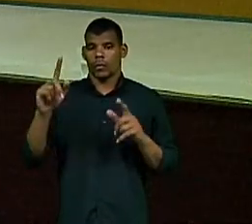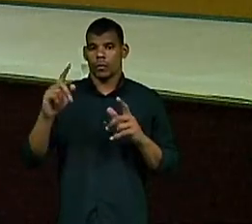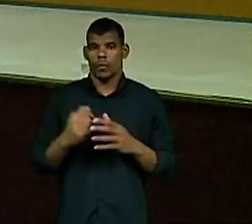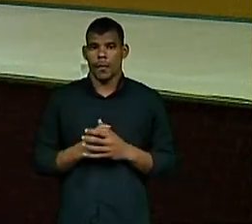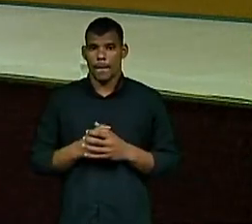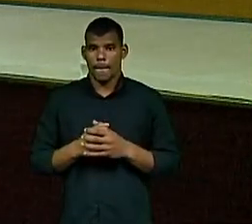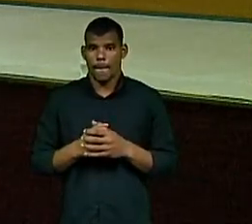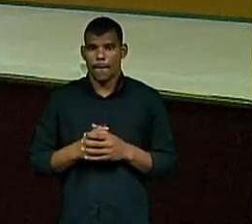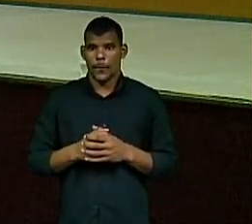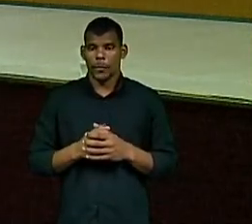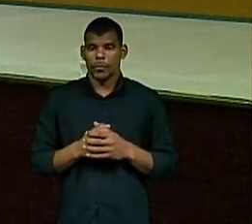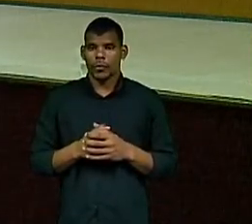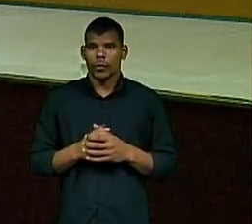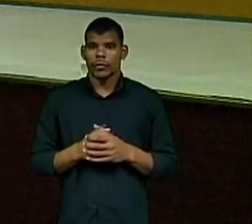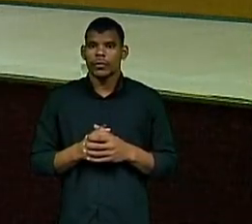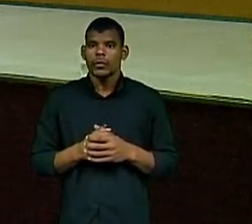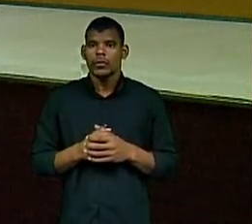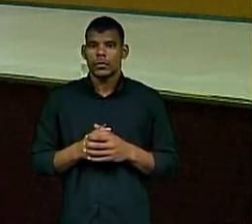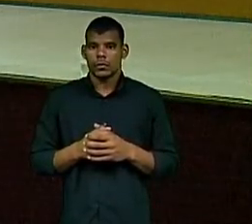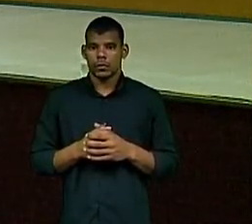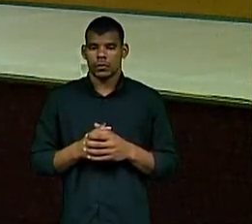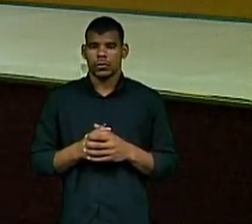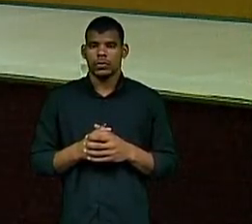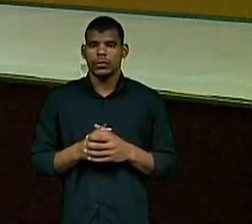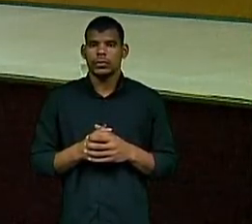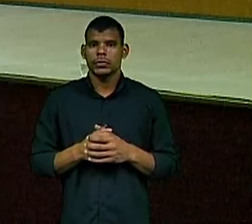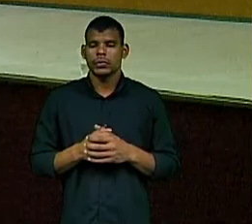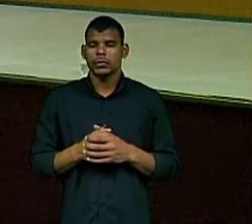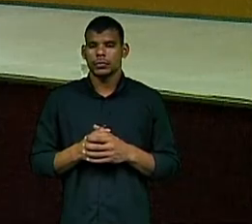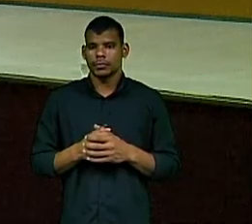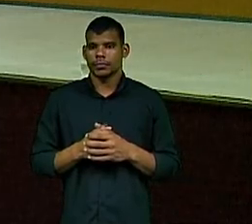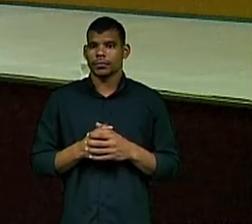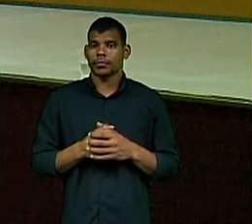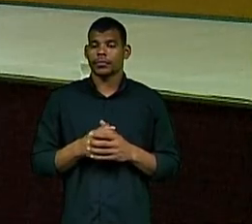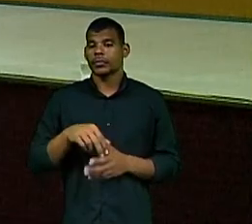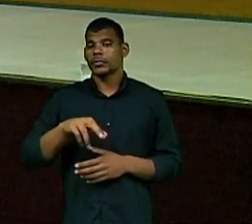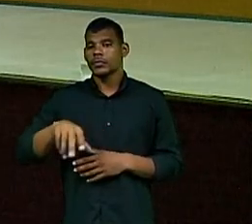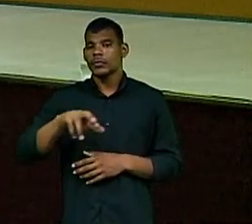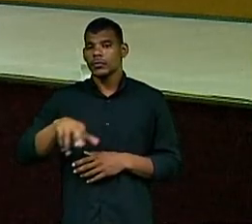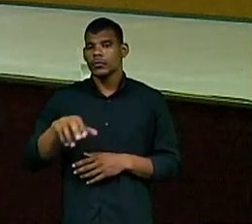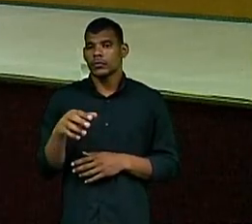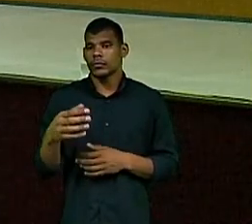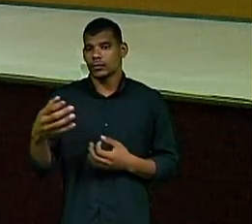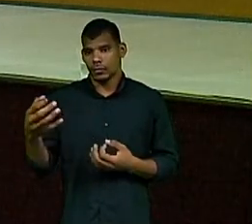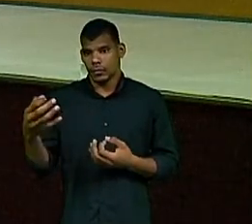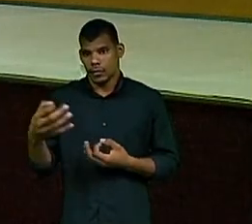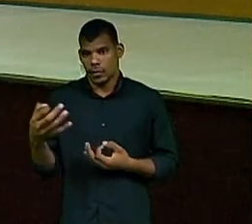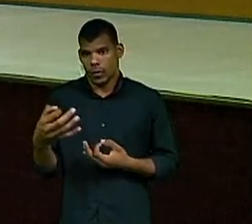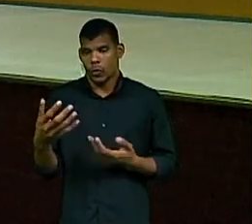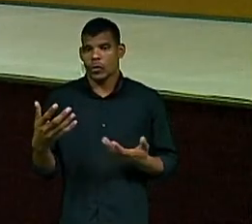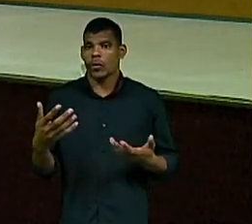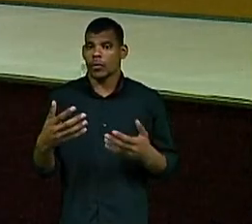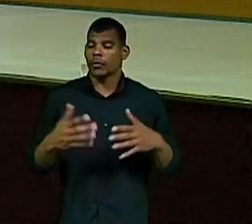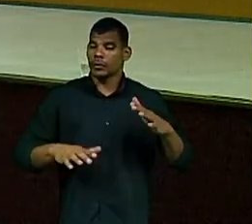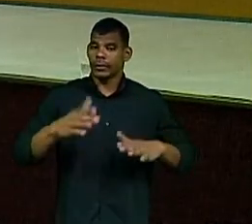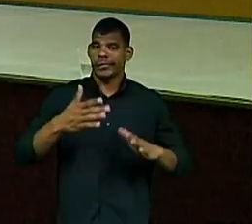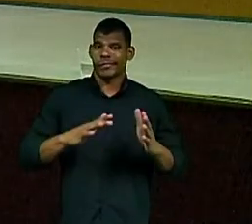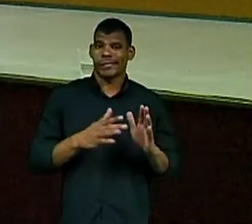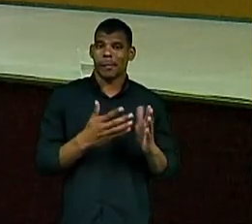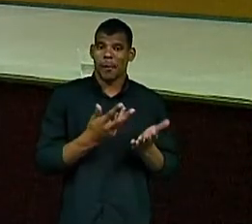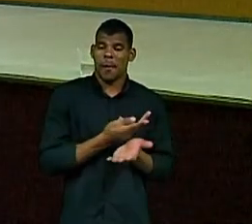diferente Nem Todo pensamento progressivo Está correto Às vezes você progride Você erra